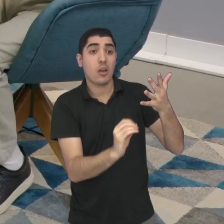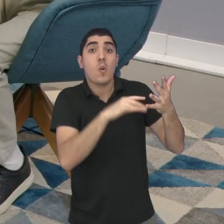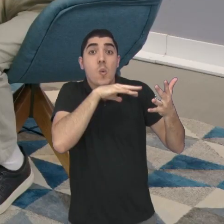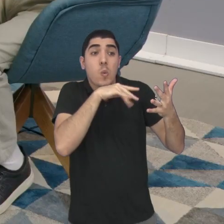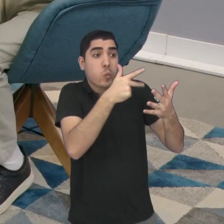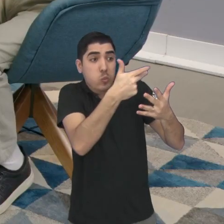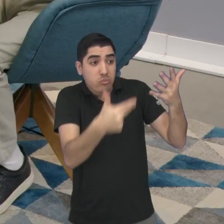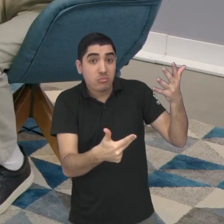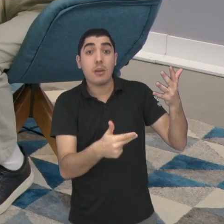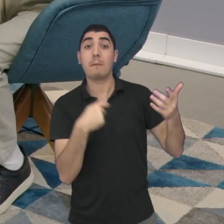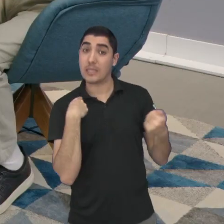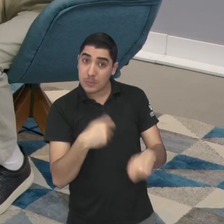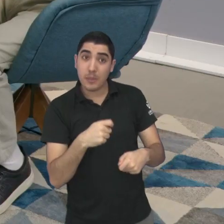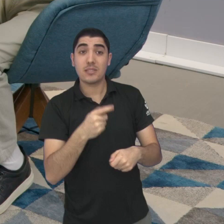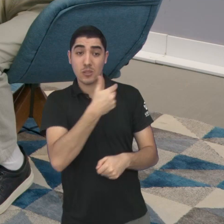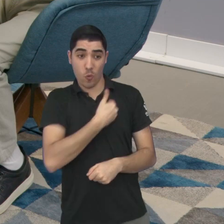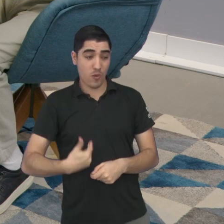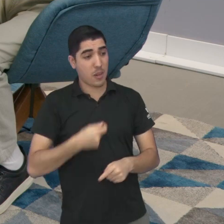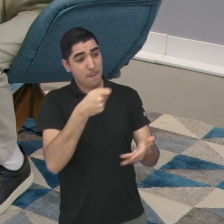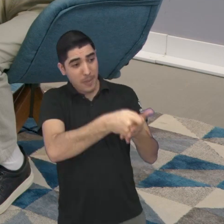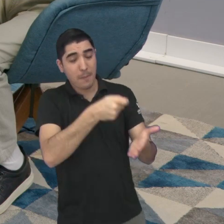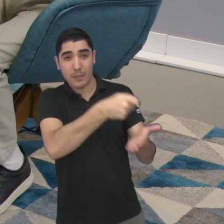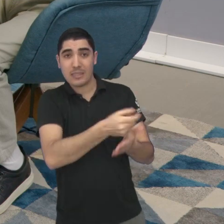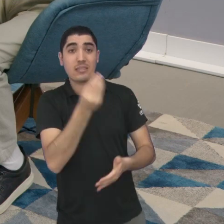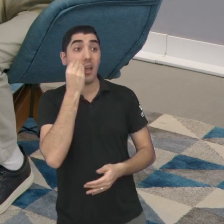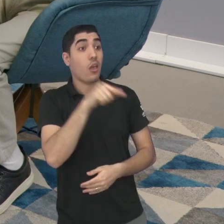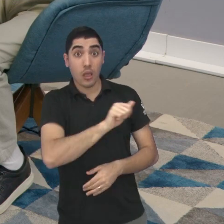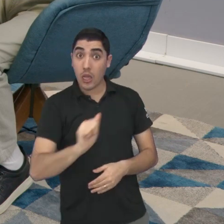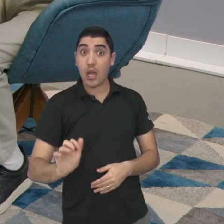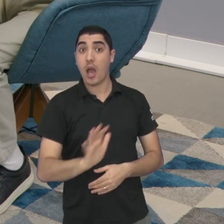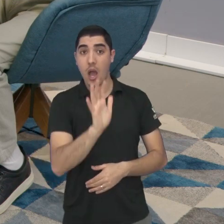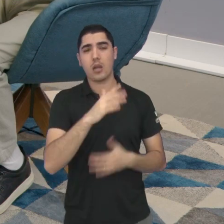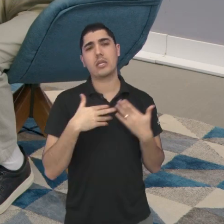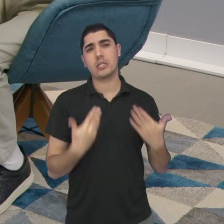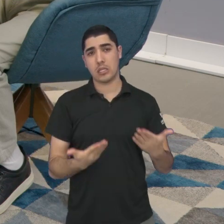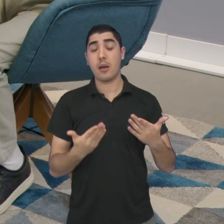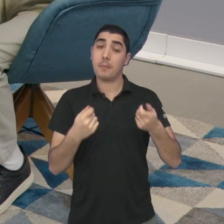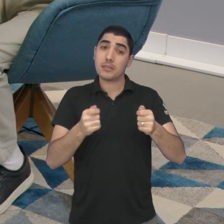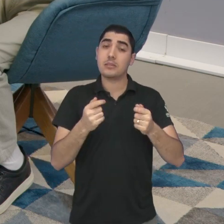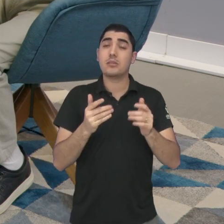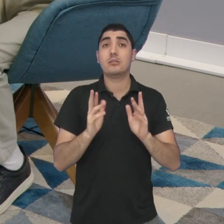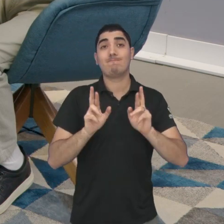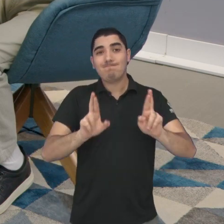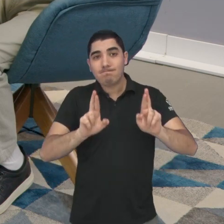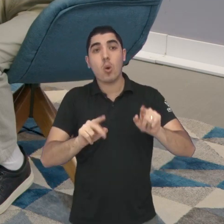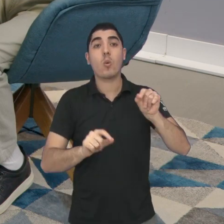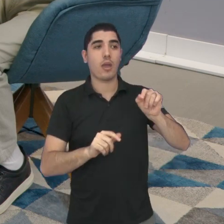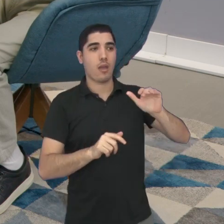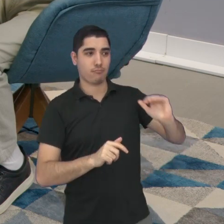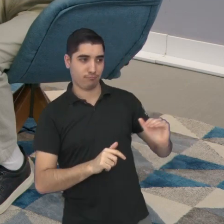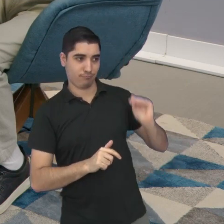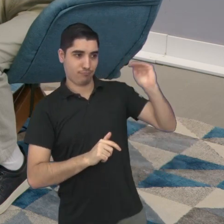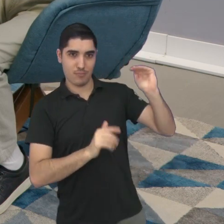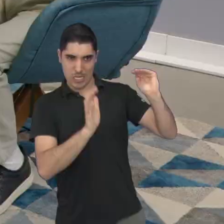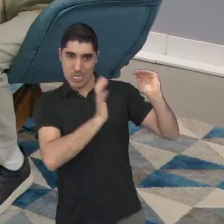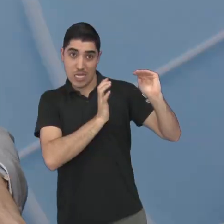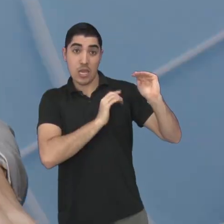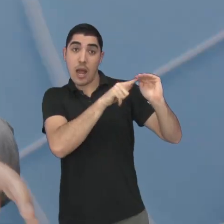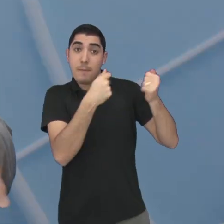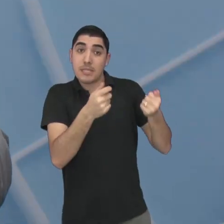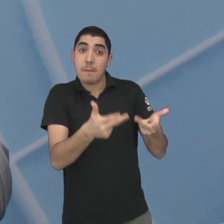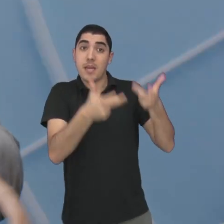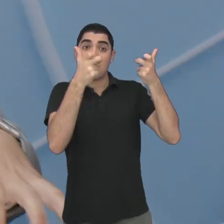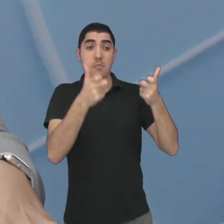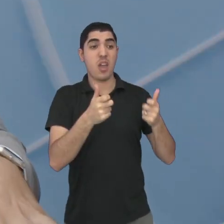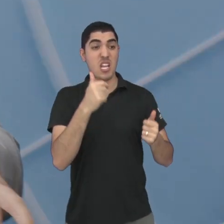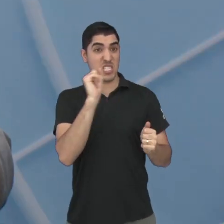o argumento moral não sensibiliza muito, que pelo menos as elites percebam que é um tiro no pé do desenvolvimento do país.